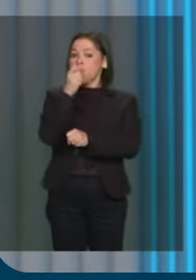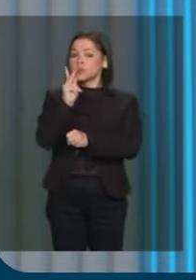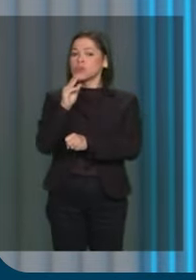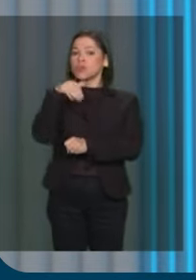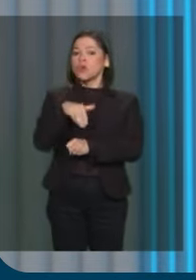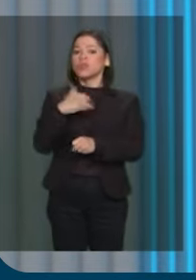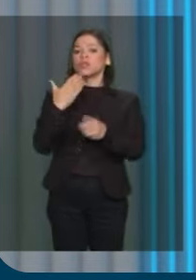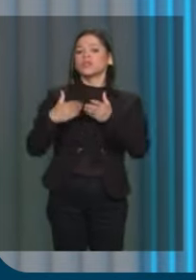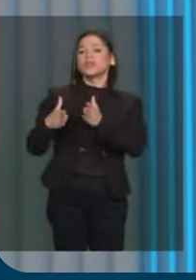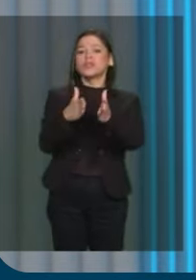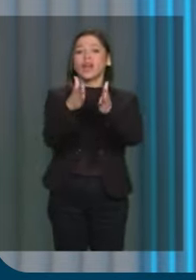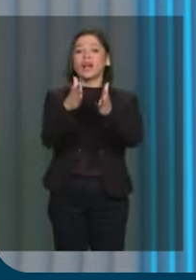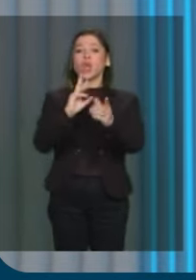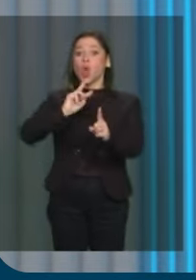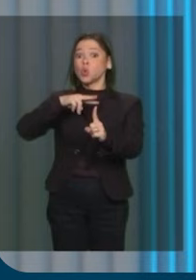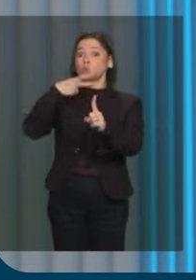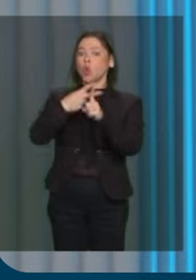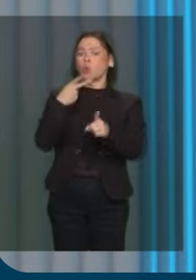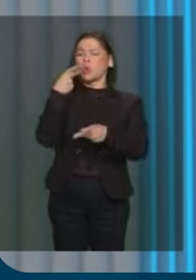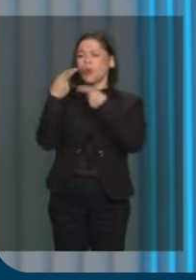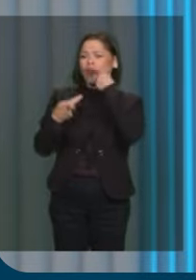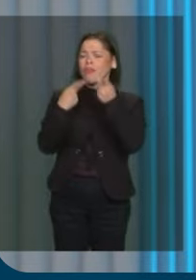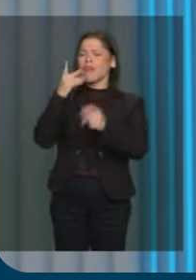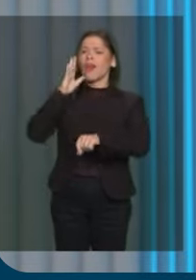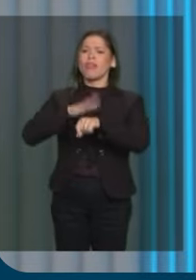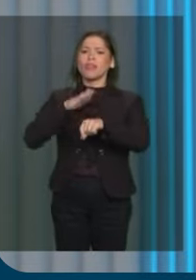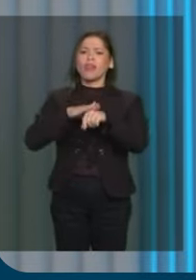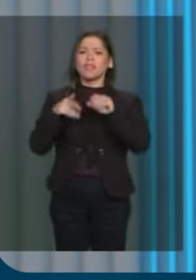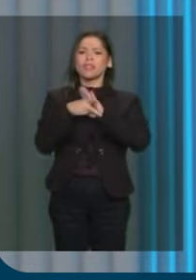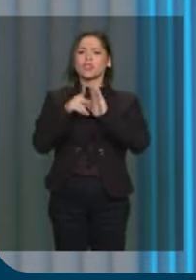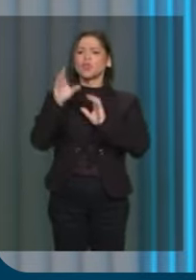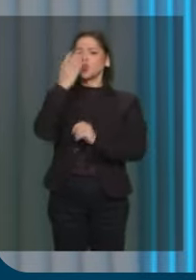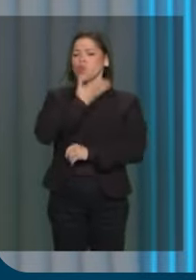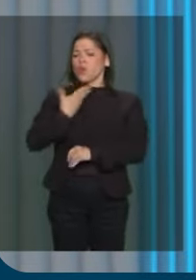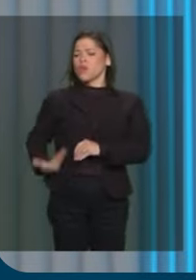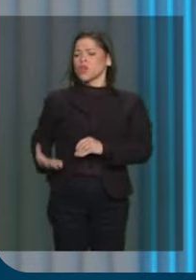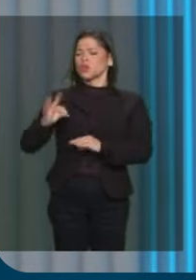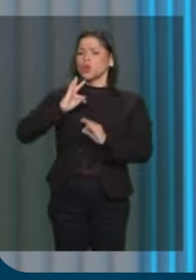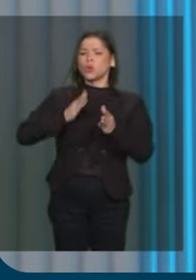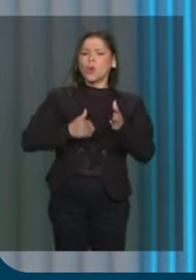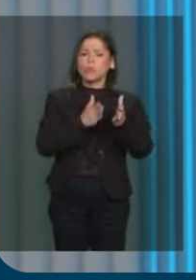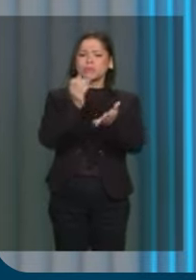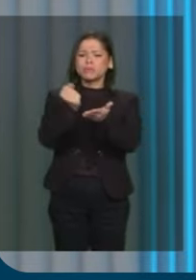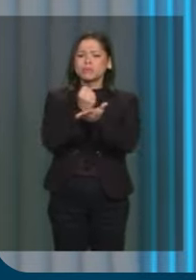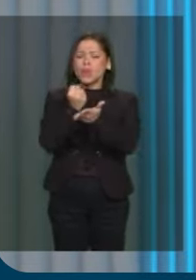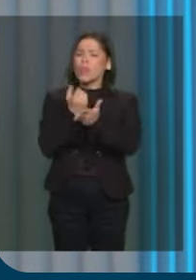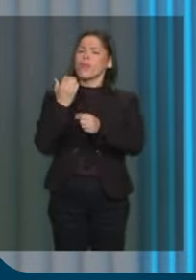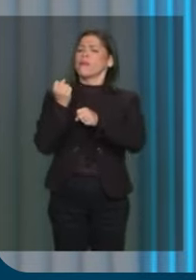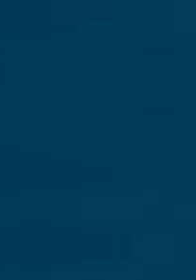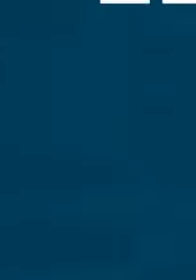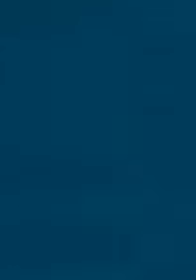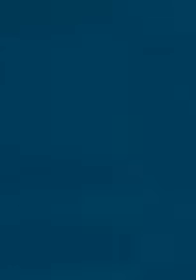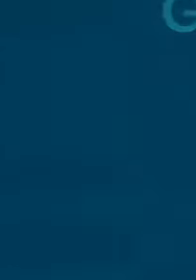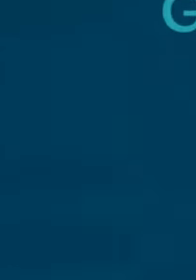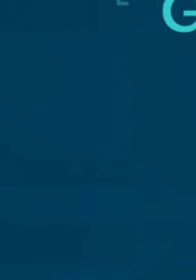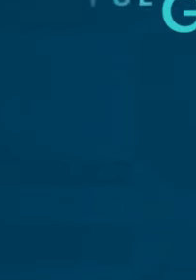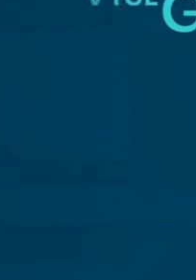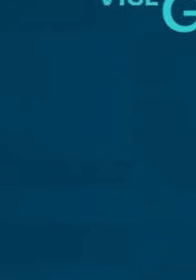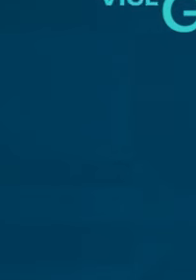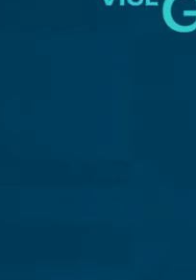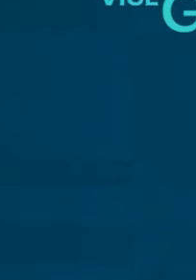11 mil quilômetros é o dobro do que ele fala que tá fazendo do governo inteiro com asfalto com o desenvolvimento chegando